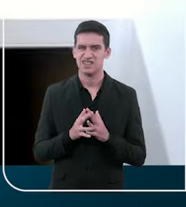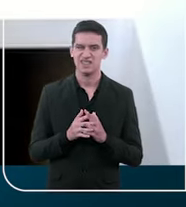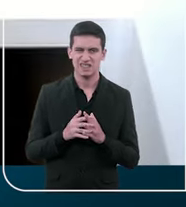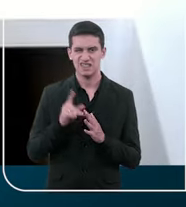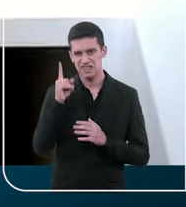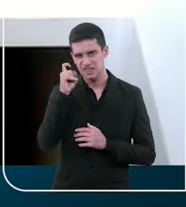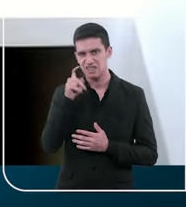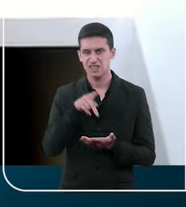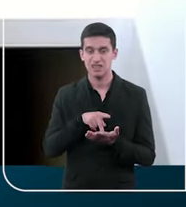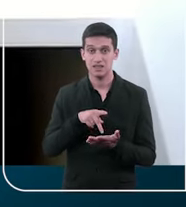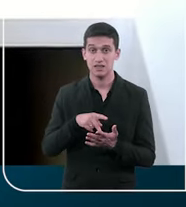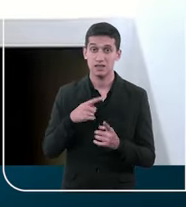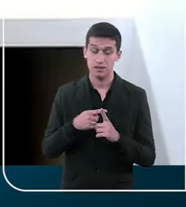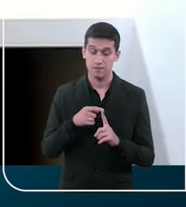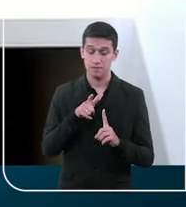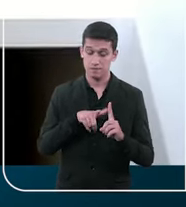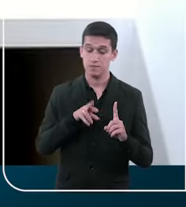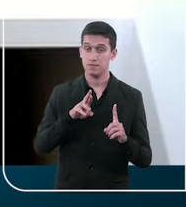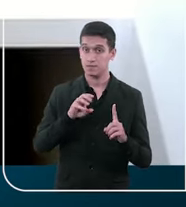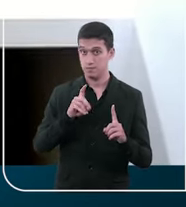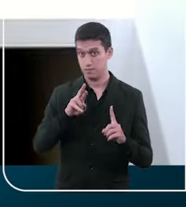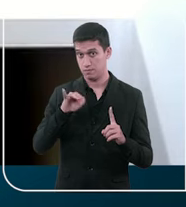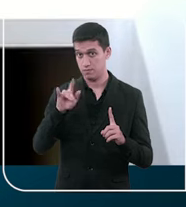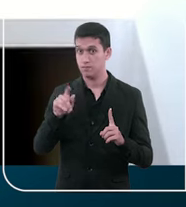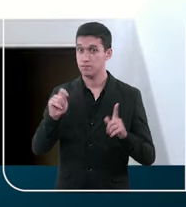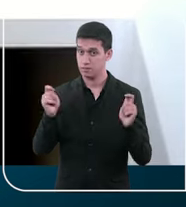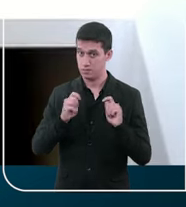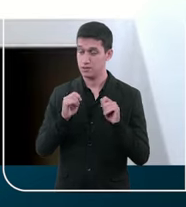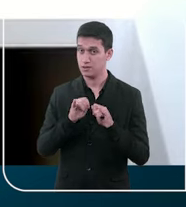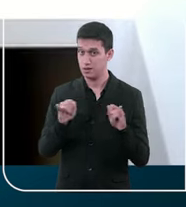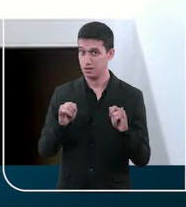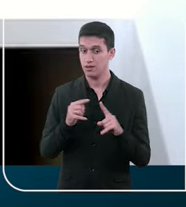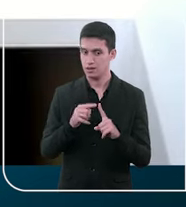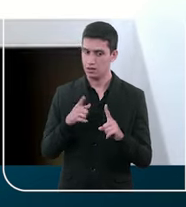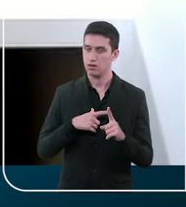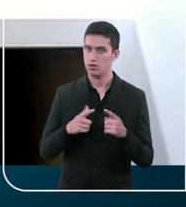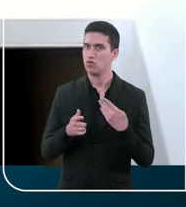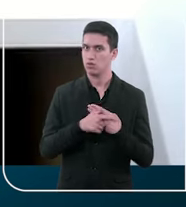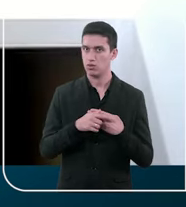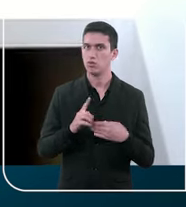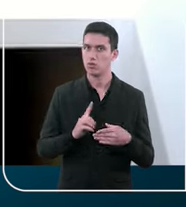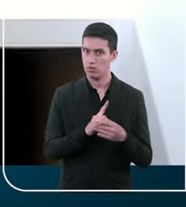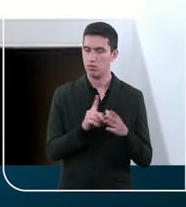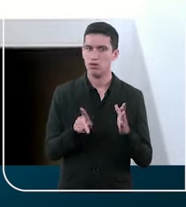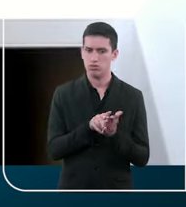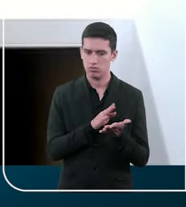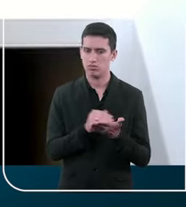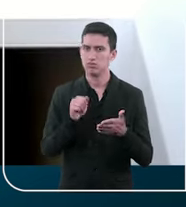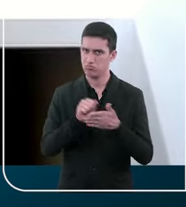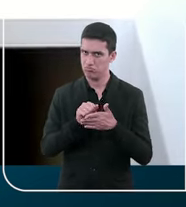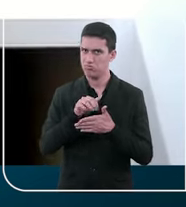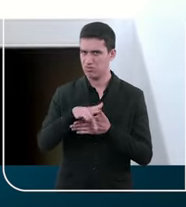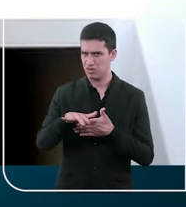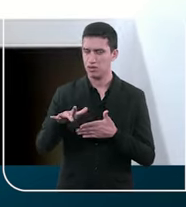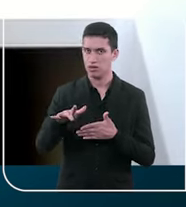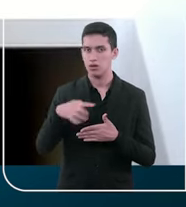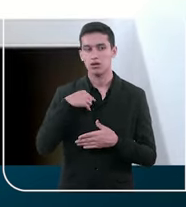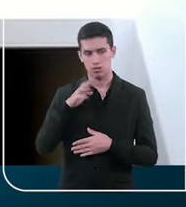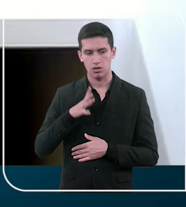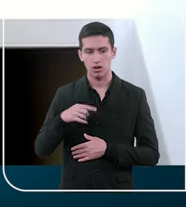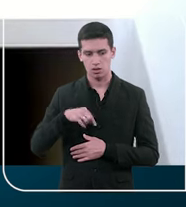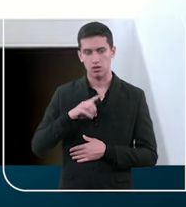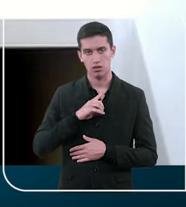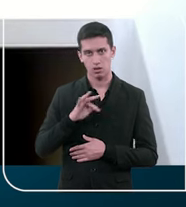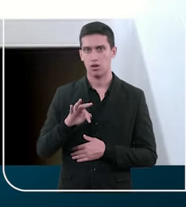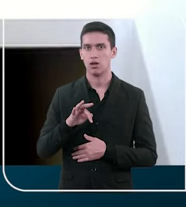É muito complicado, né? E o Rodrigo pode até falar, porque ele atuou em um caso de grande repercussão midiática. Eu atuei em alguns casos já de